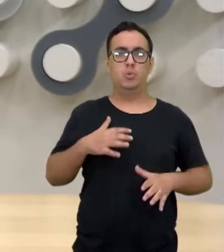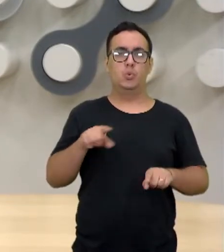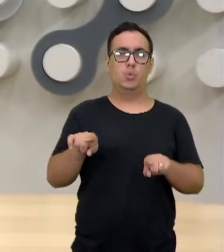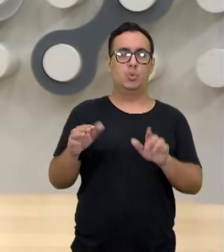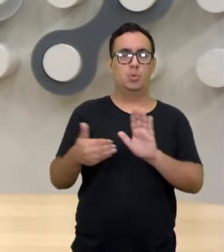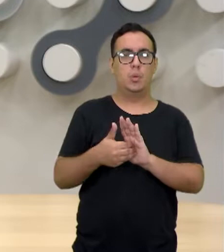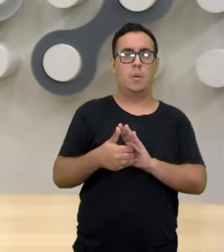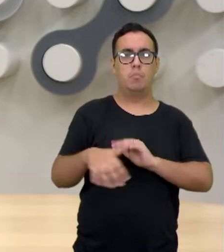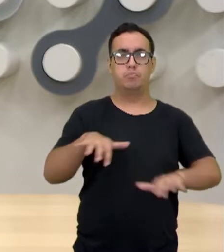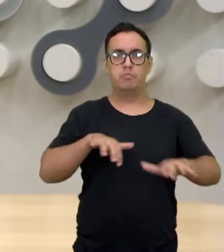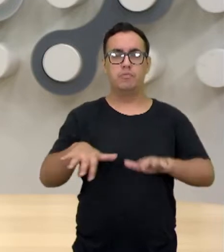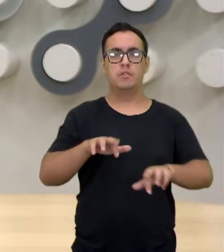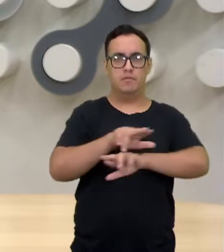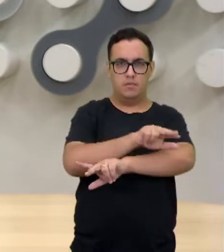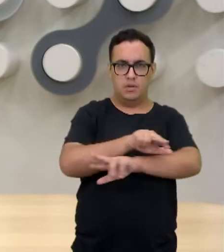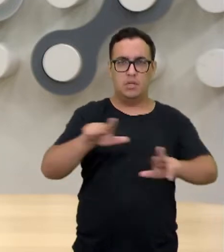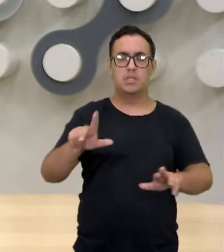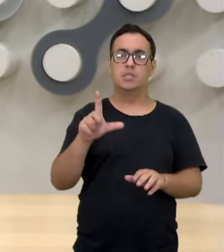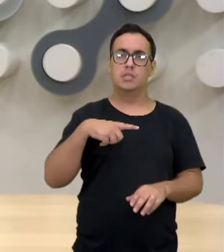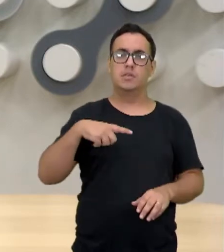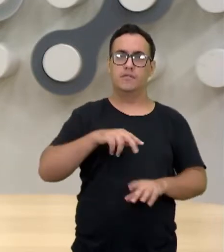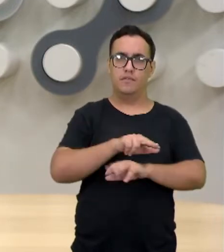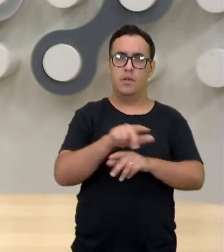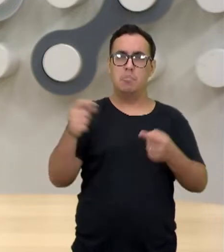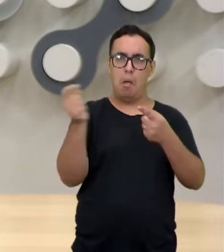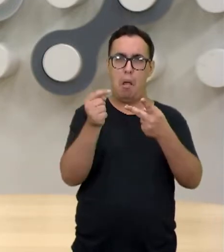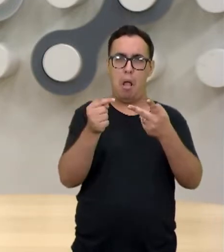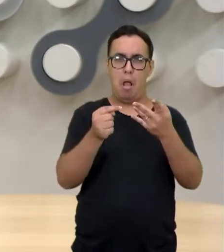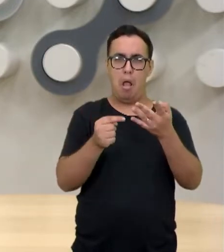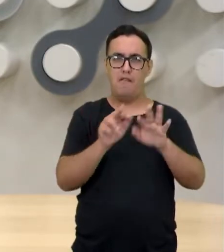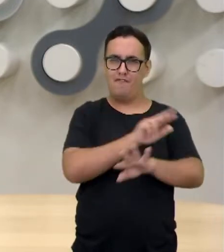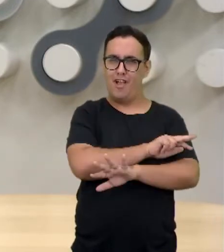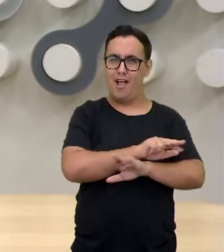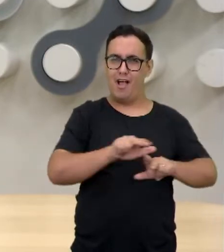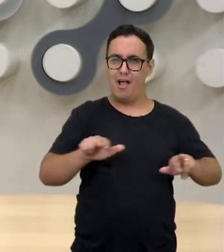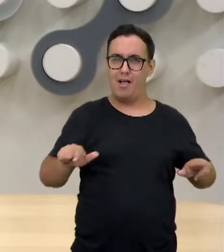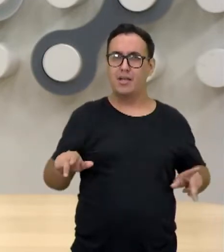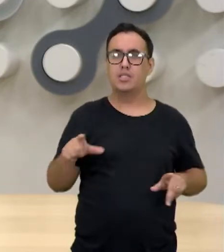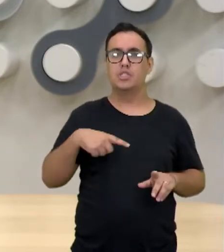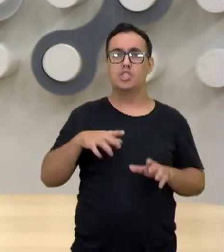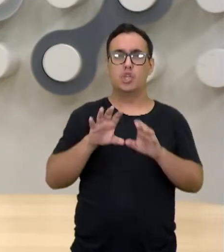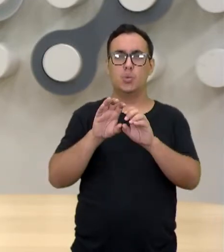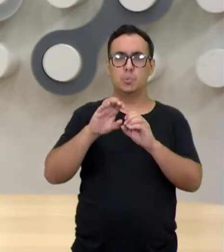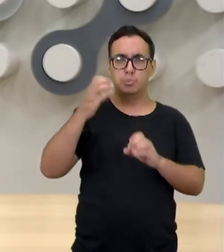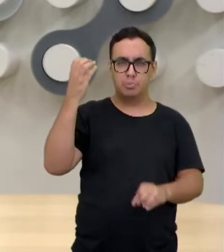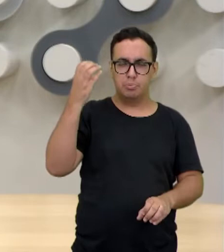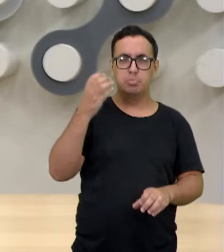Esses são os saberes operativos e a gente tinha elencado uma porção deles. Engenharia,